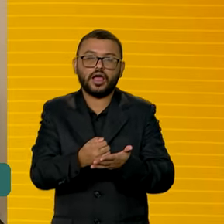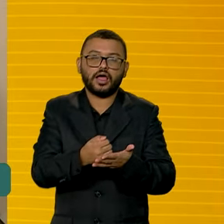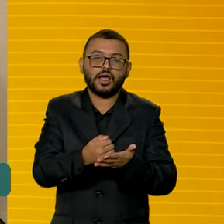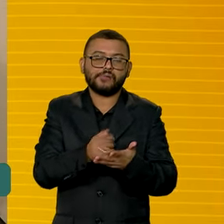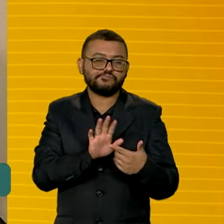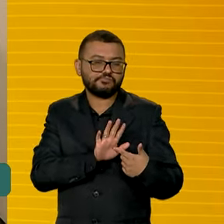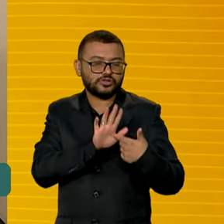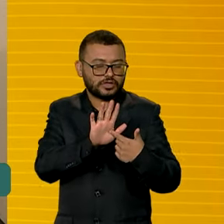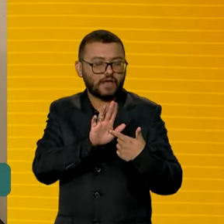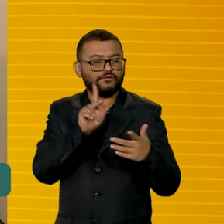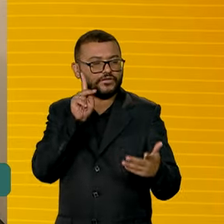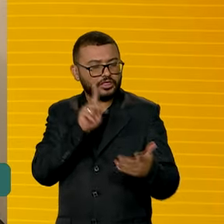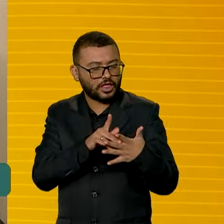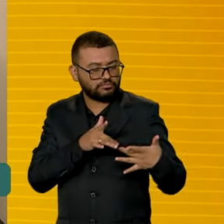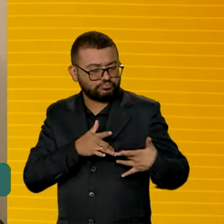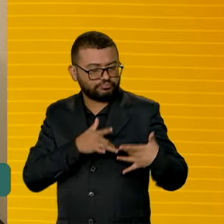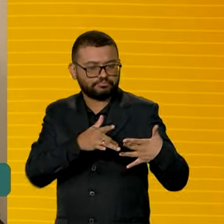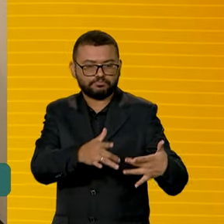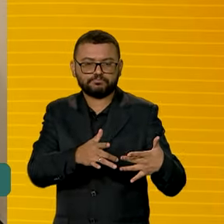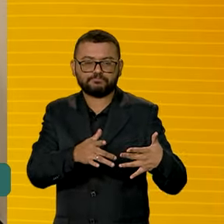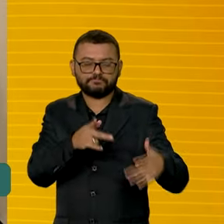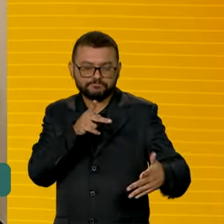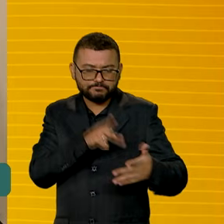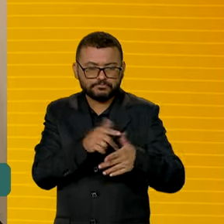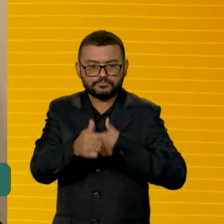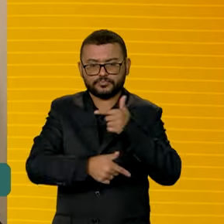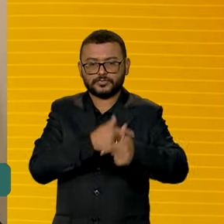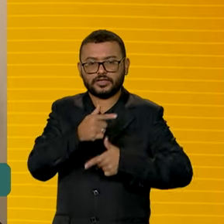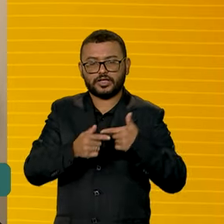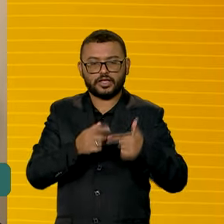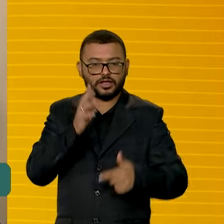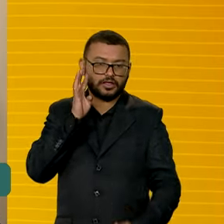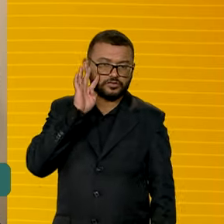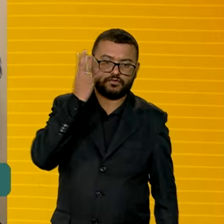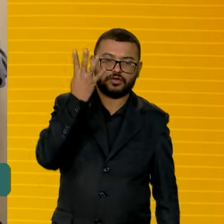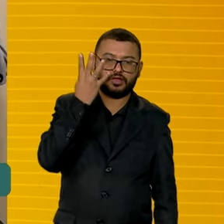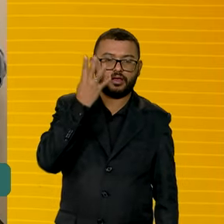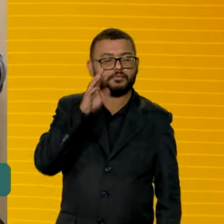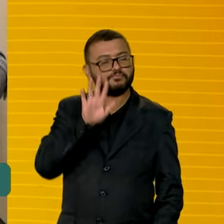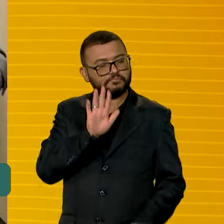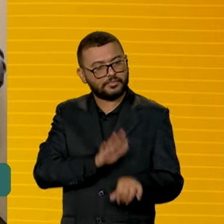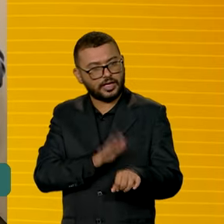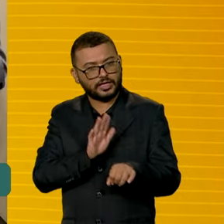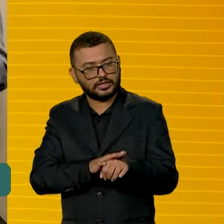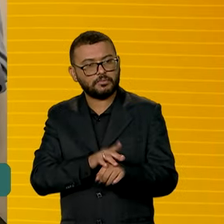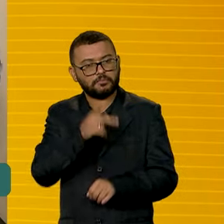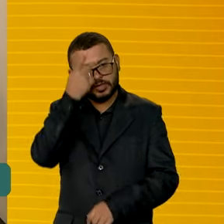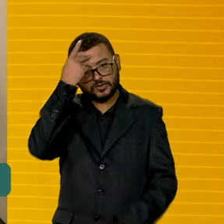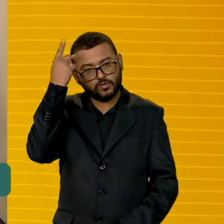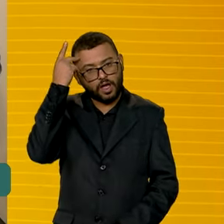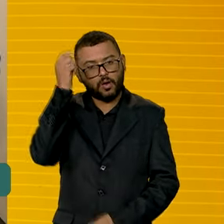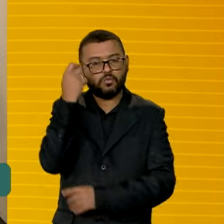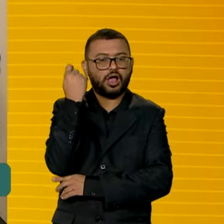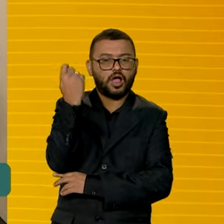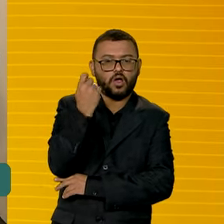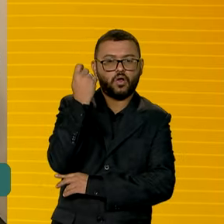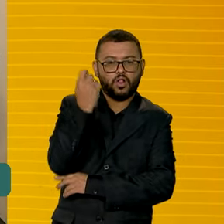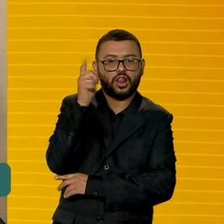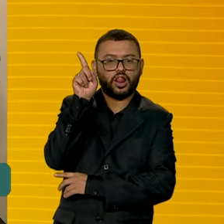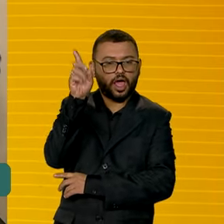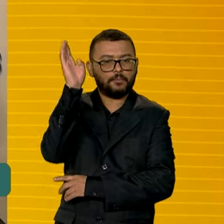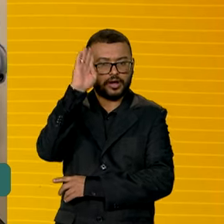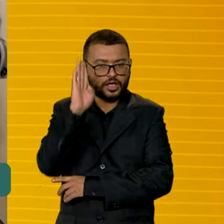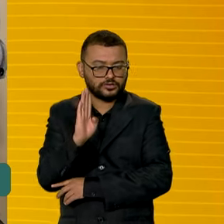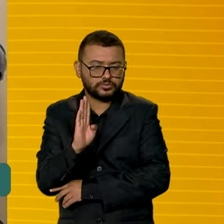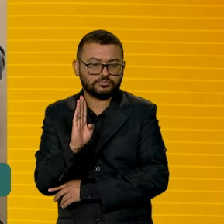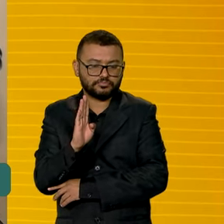uma solidariedade concreta, efetiva e que resultasse em benefícios para o povo gaúcho e para o Brasil,